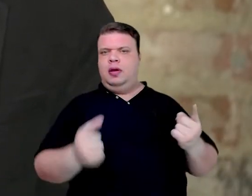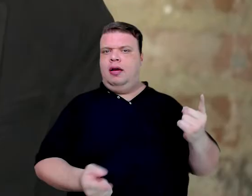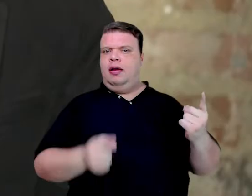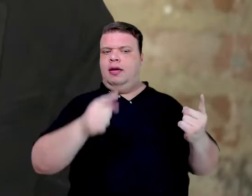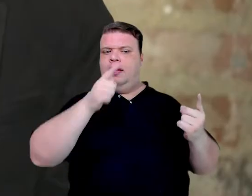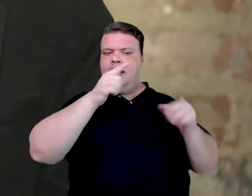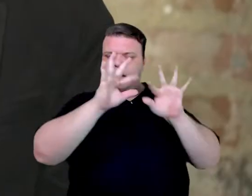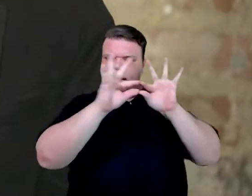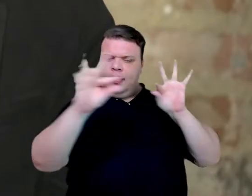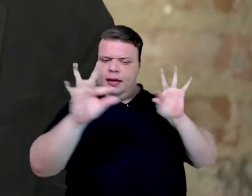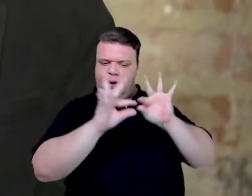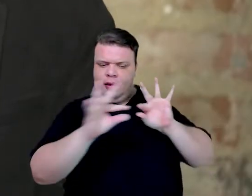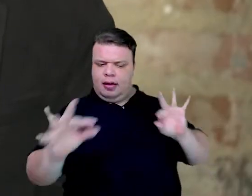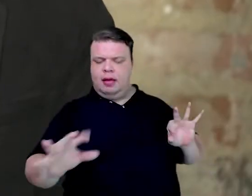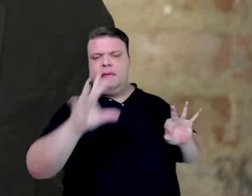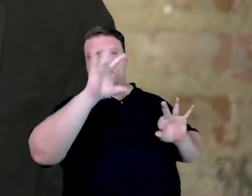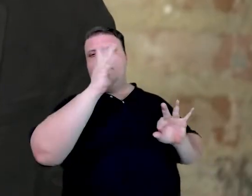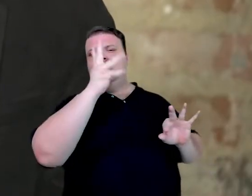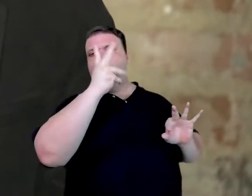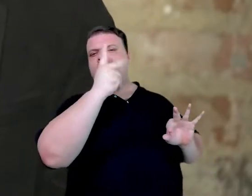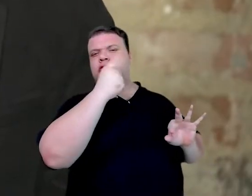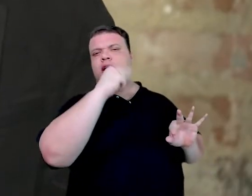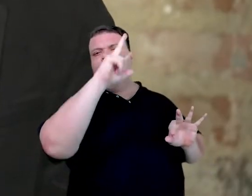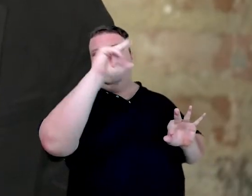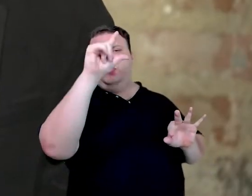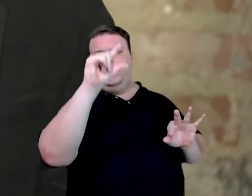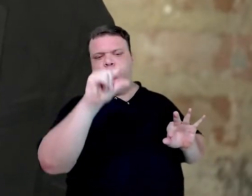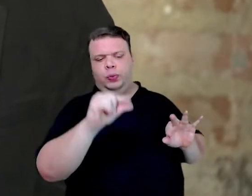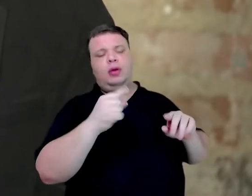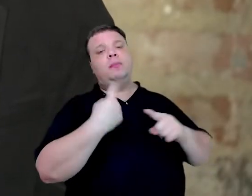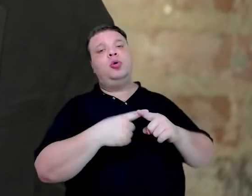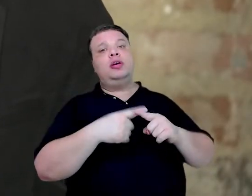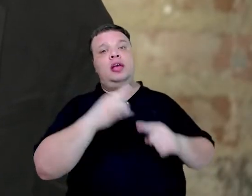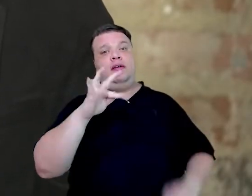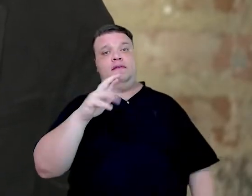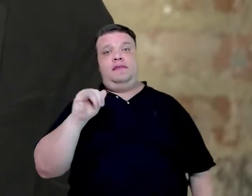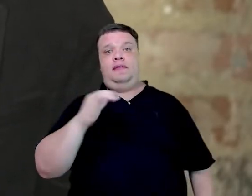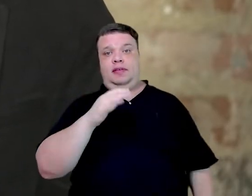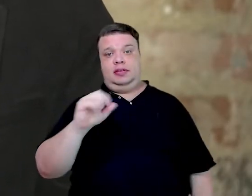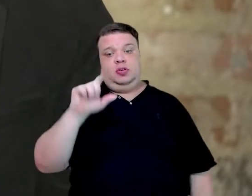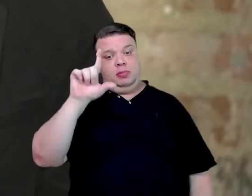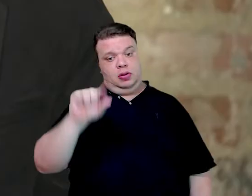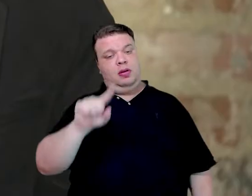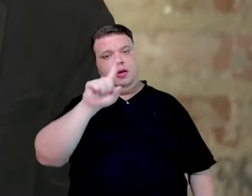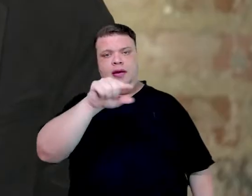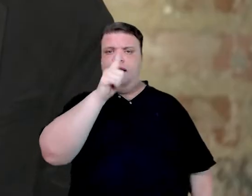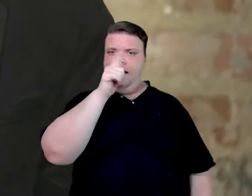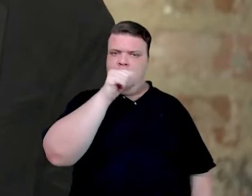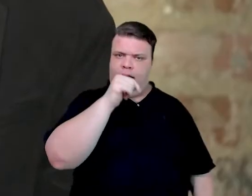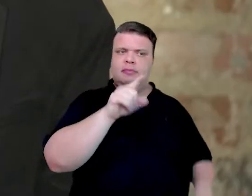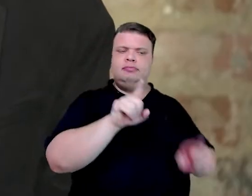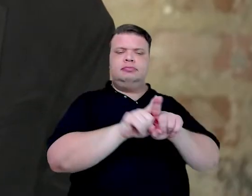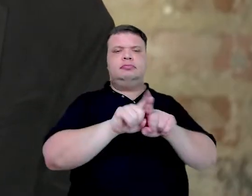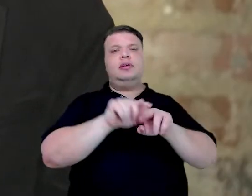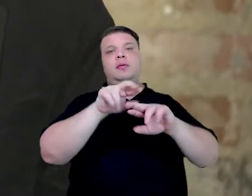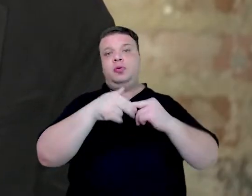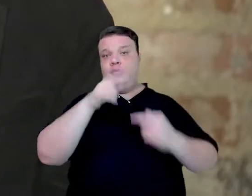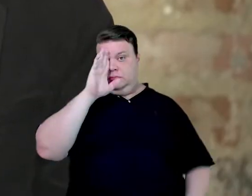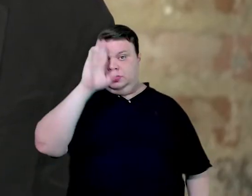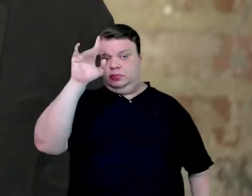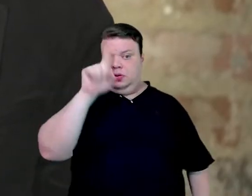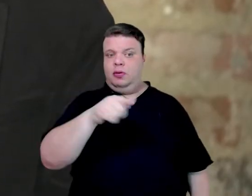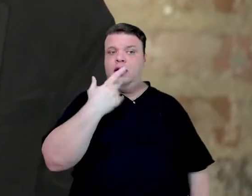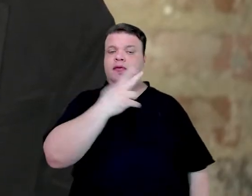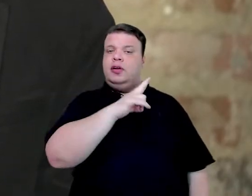Em cada uma dessas camadas, a velocidade vai progressivamente diminuindo pela fricção entre as moléculas